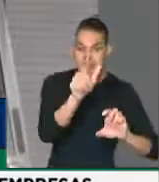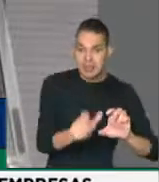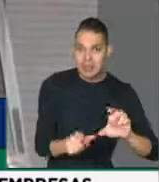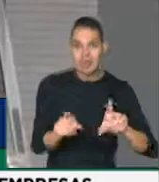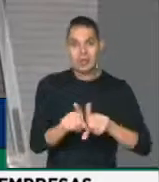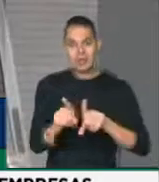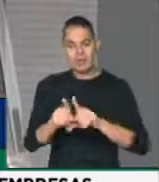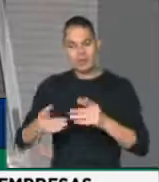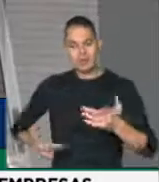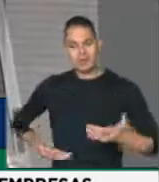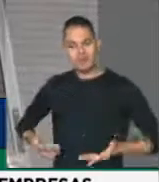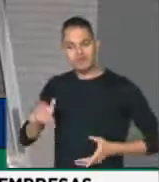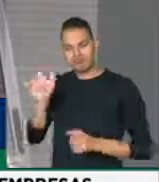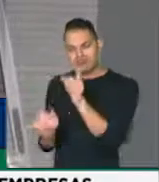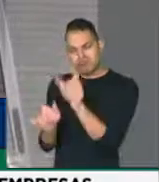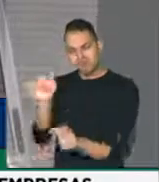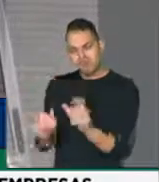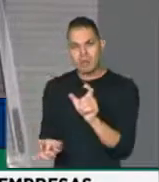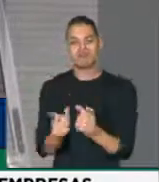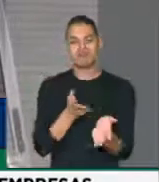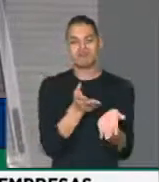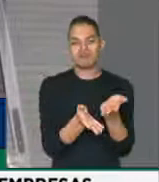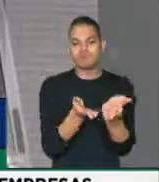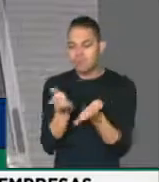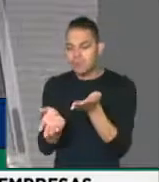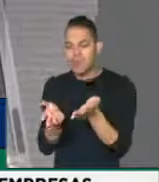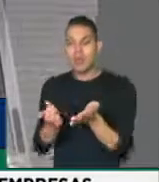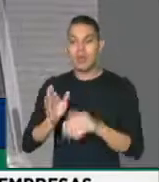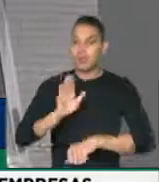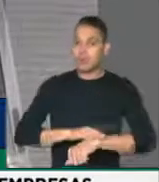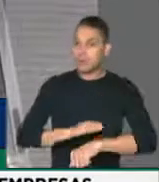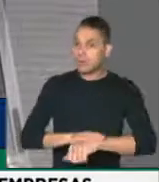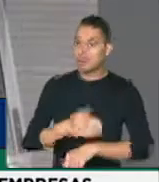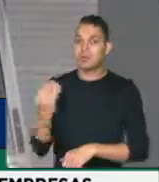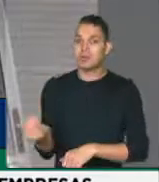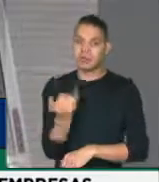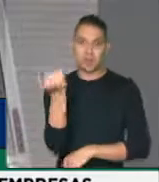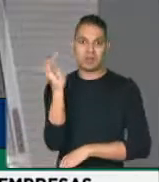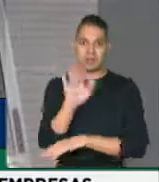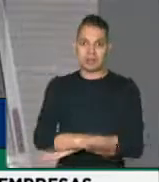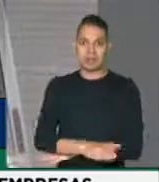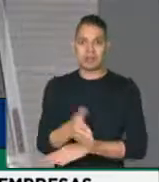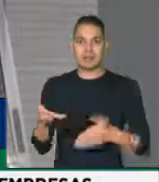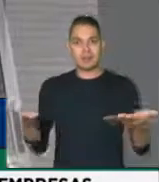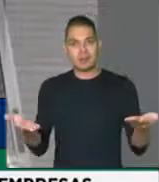o trabalhador, é um momento muito significativo para nós essa tarde de hoje.